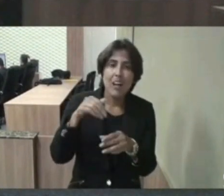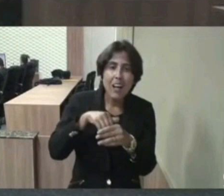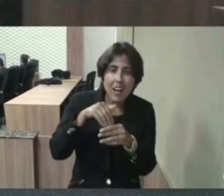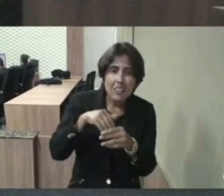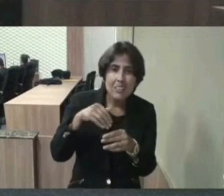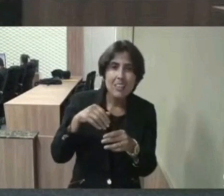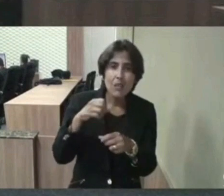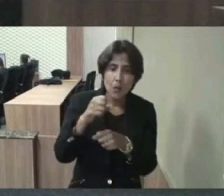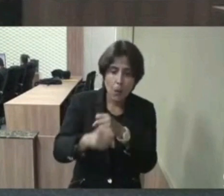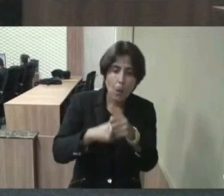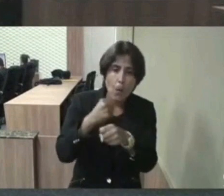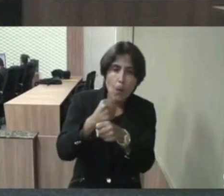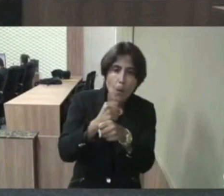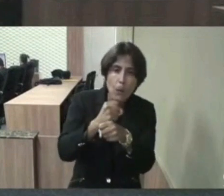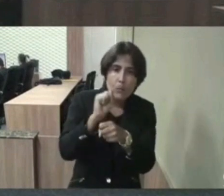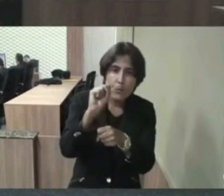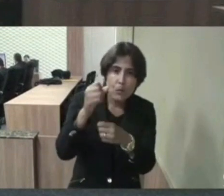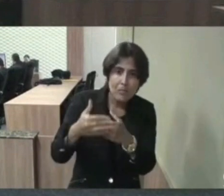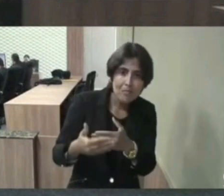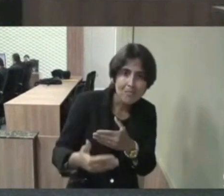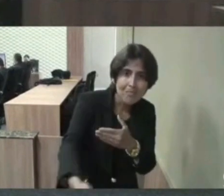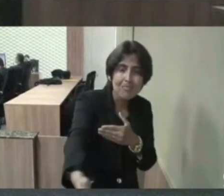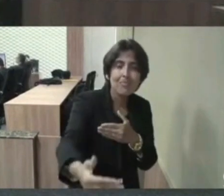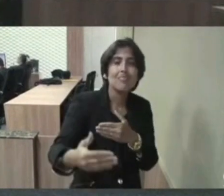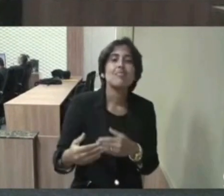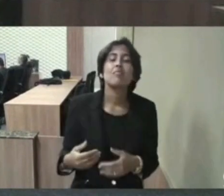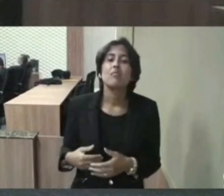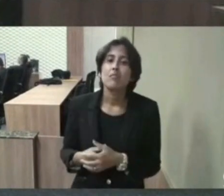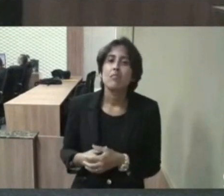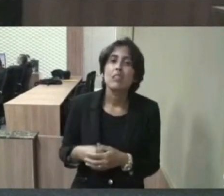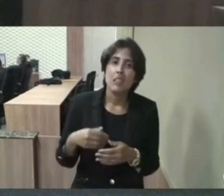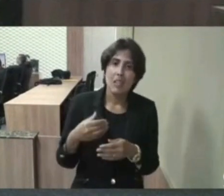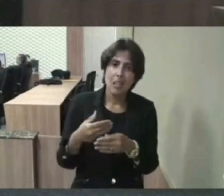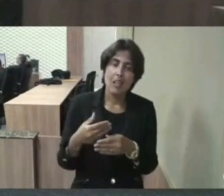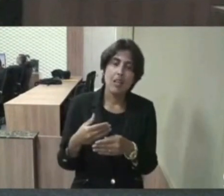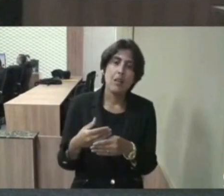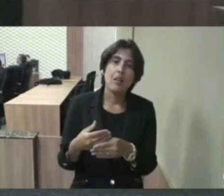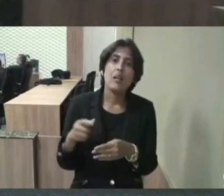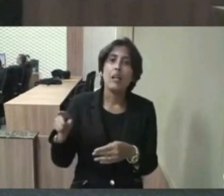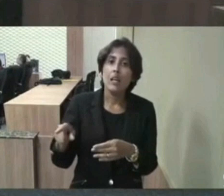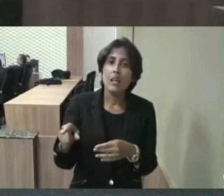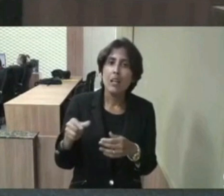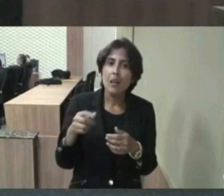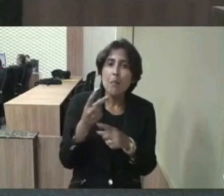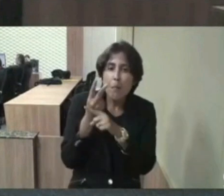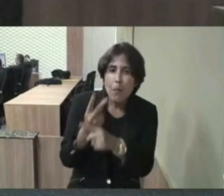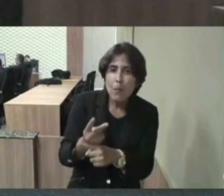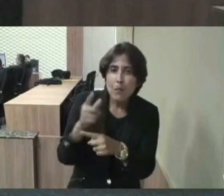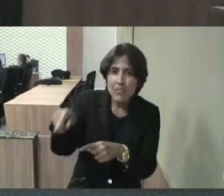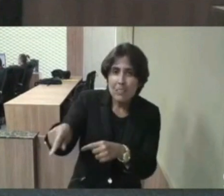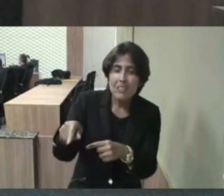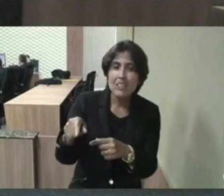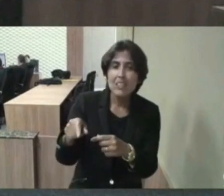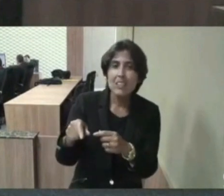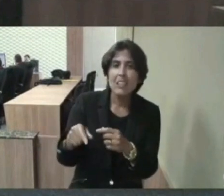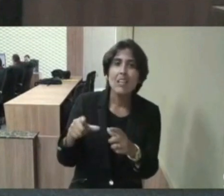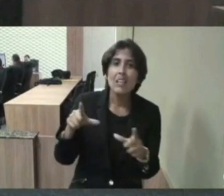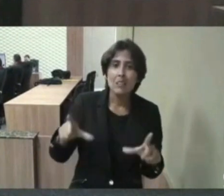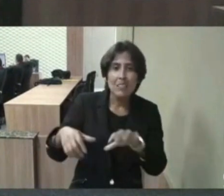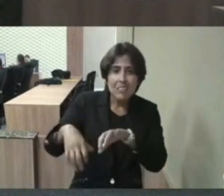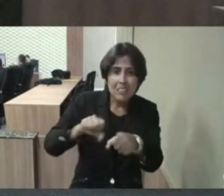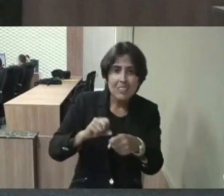realizarem nos 8 anos subsequentes à eleição em que se verificam os abusos, além da cassação do registro ou diploma do